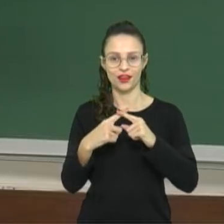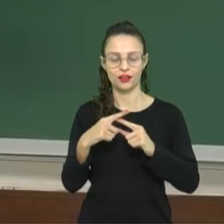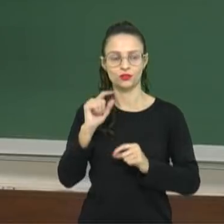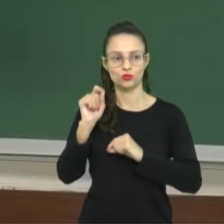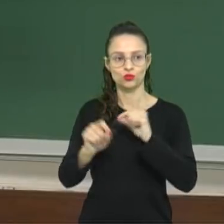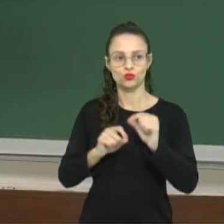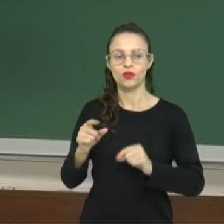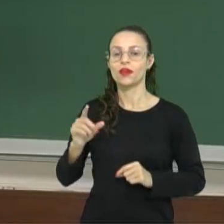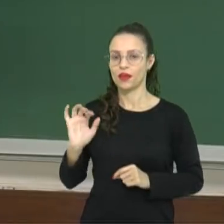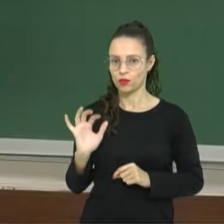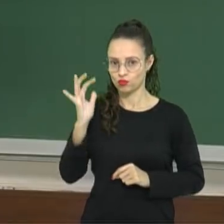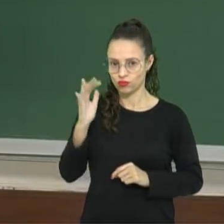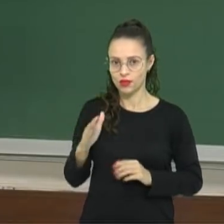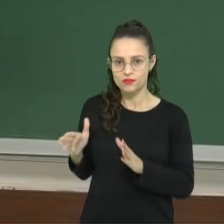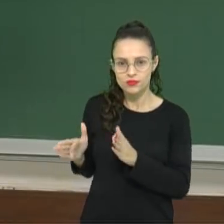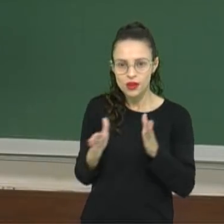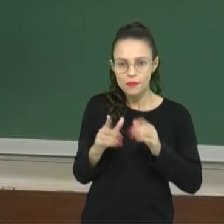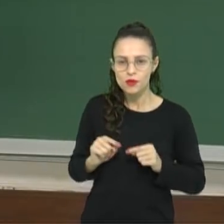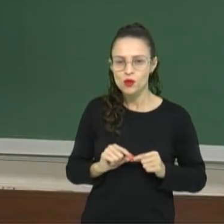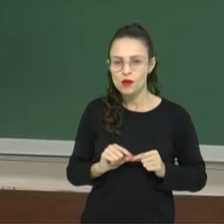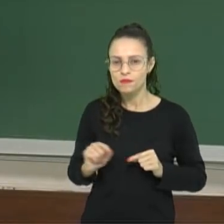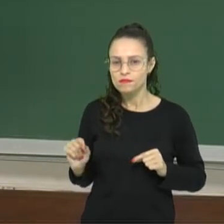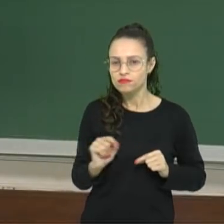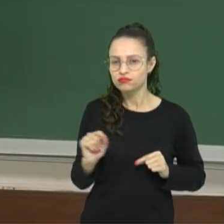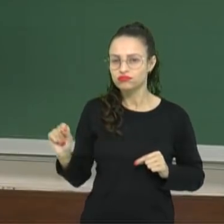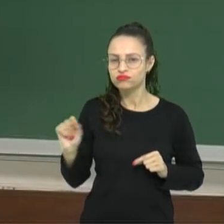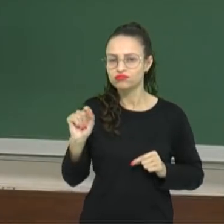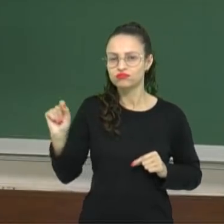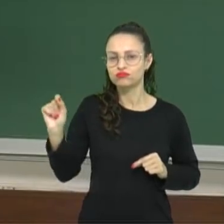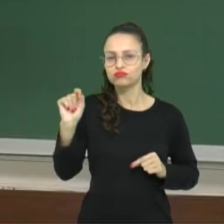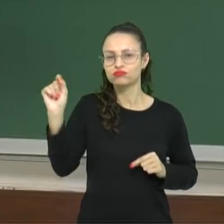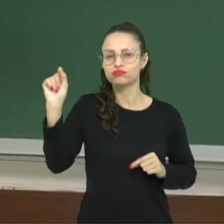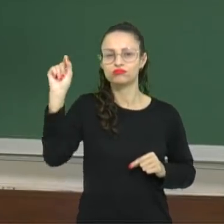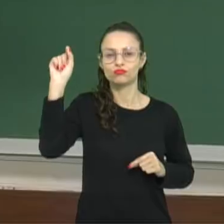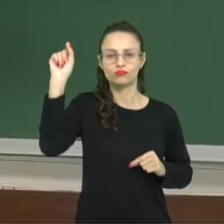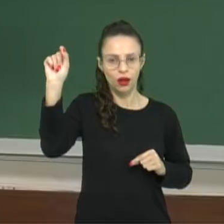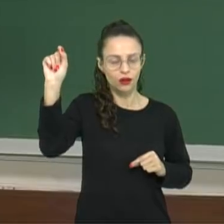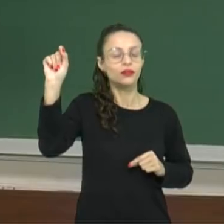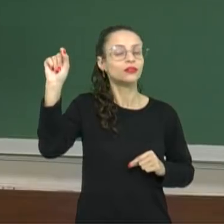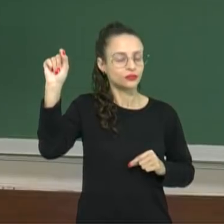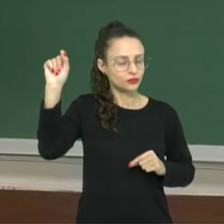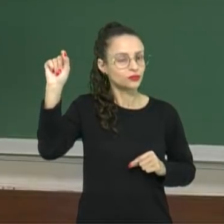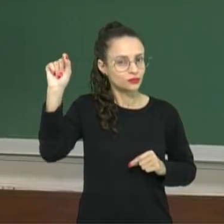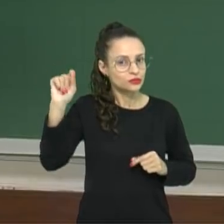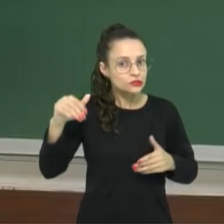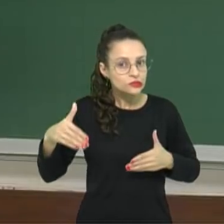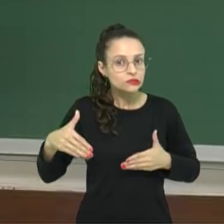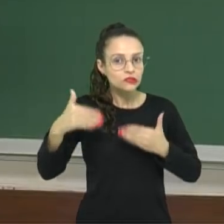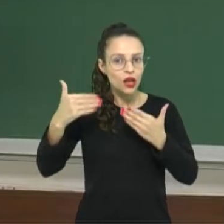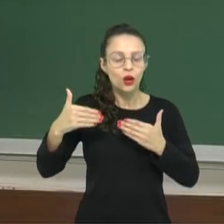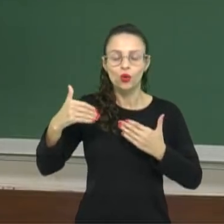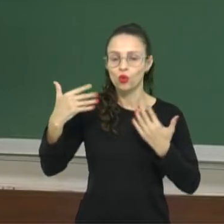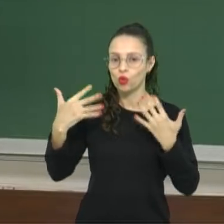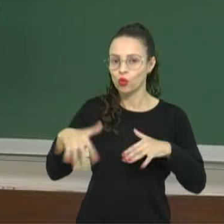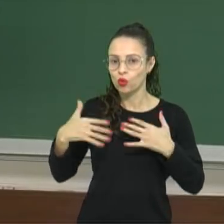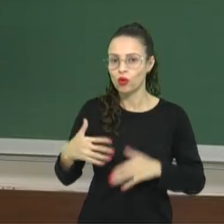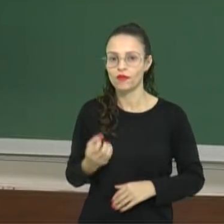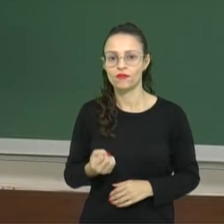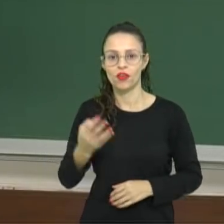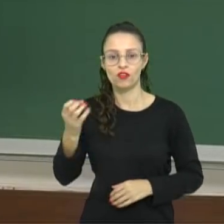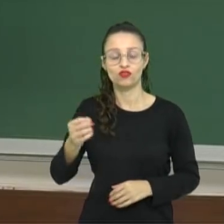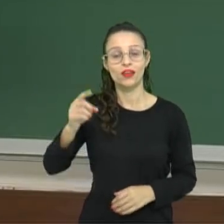esse deslocamento, os enfrentamentos ali ao longo da viagem eram muitos, né? Então